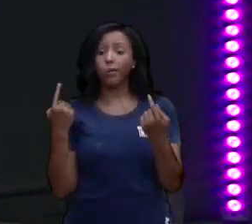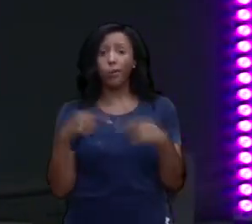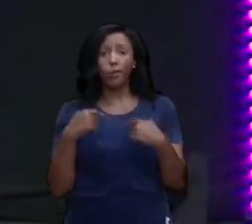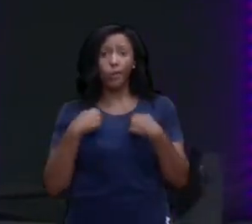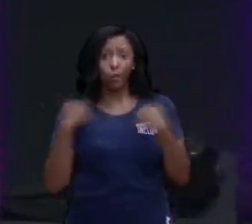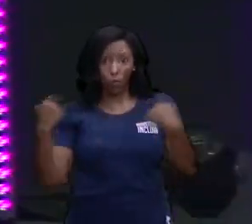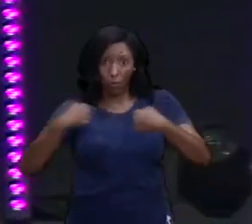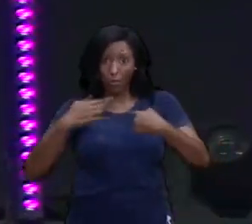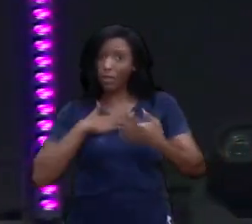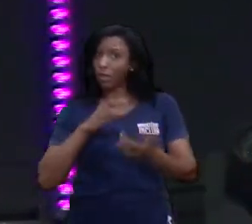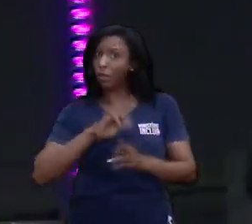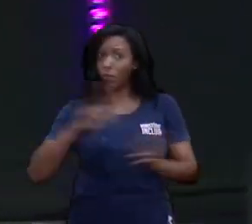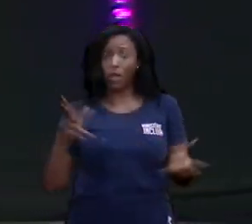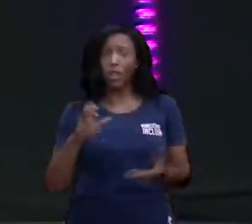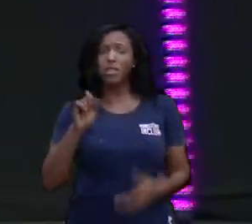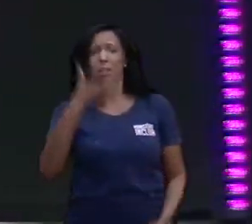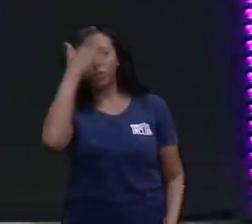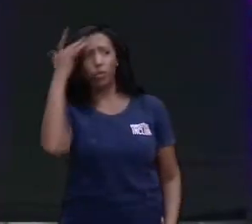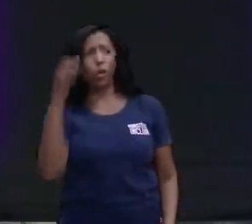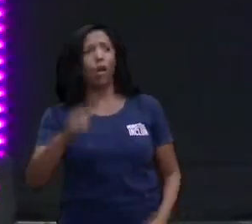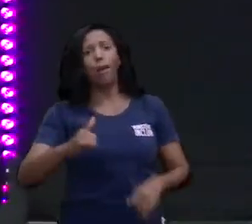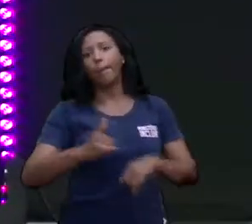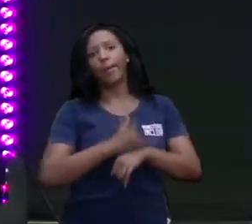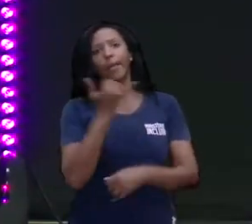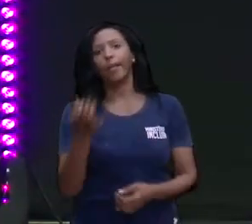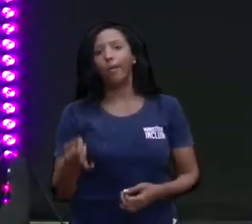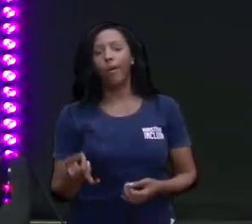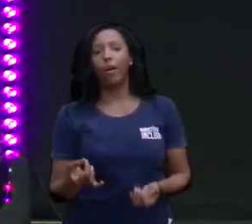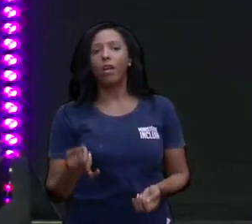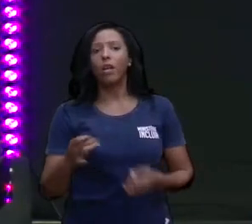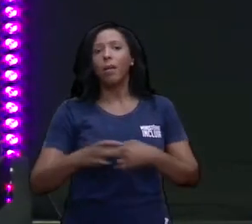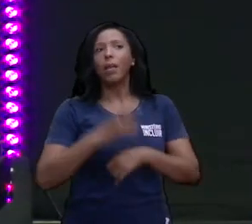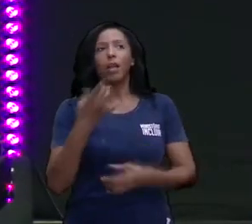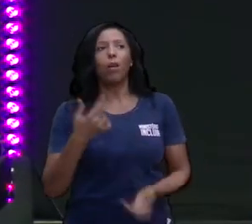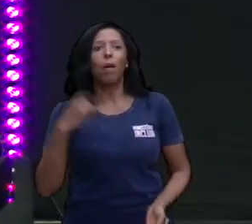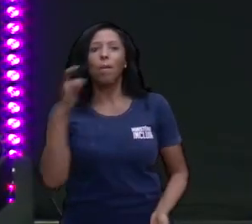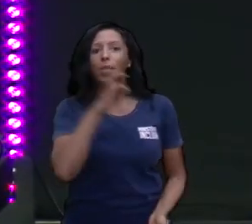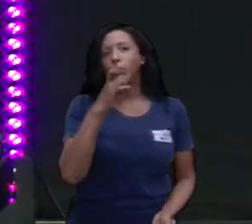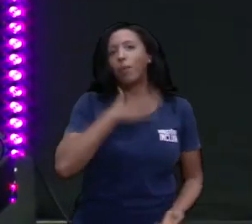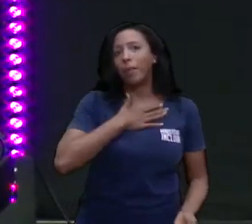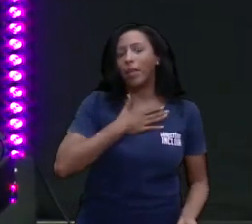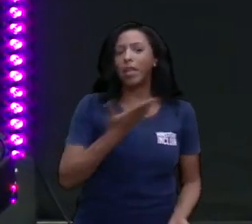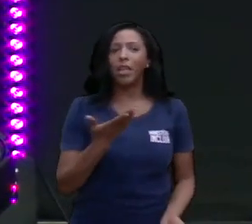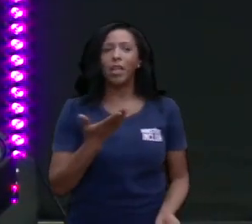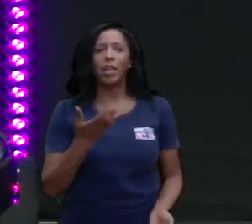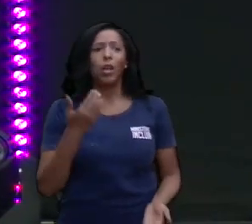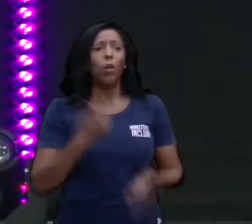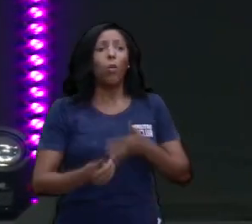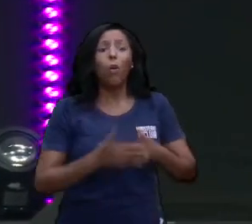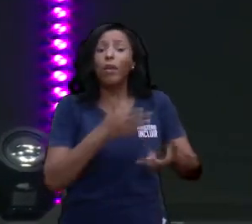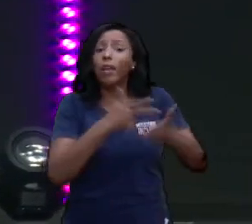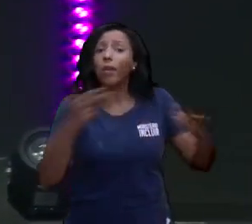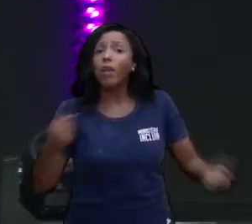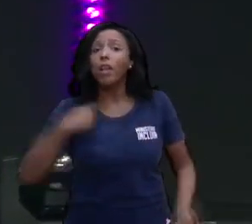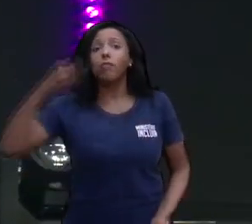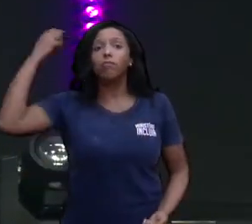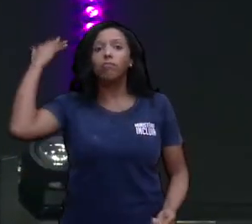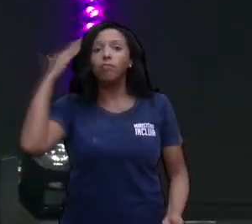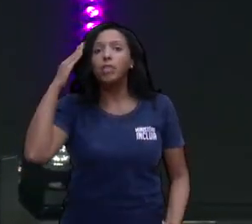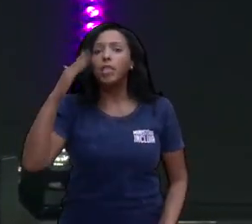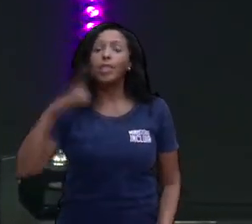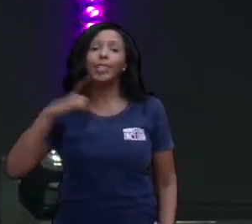quando alguém mentiu para você quando alguém te enganou Você precisa perceber que há uma potestade do